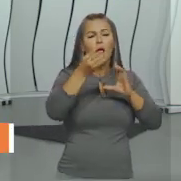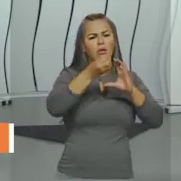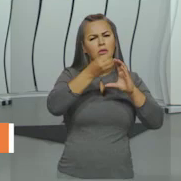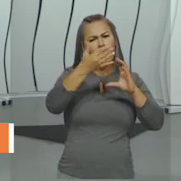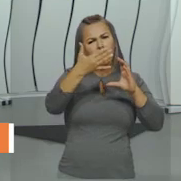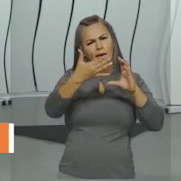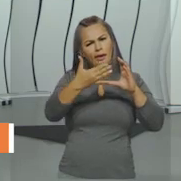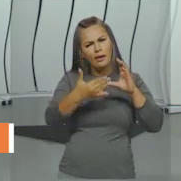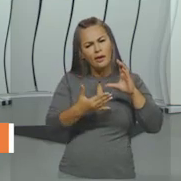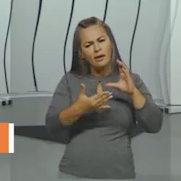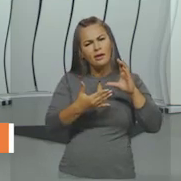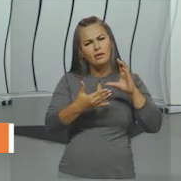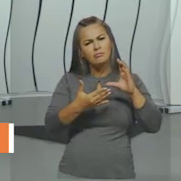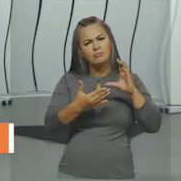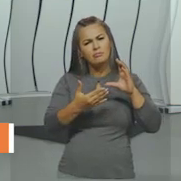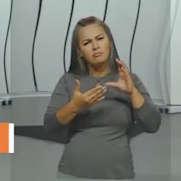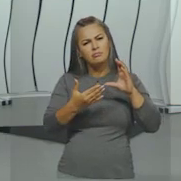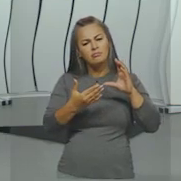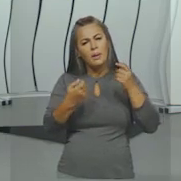tempo